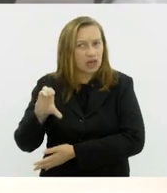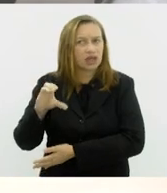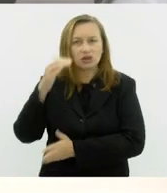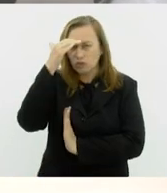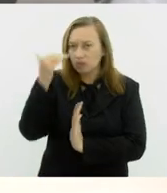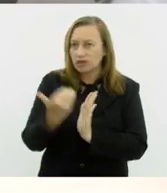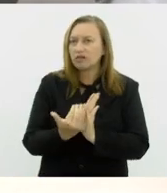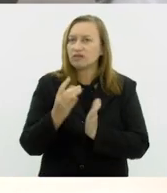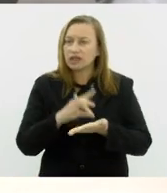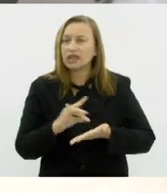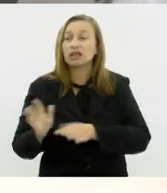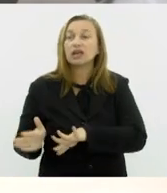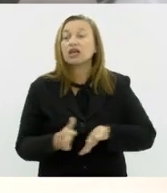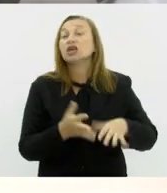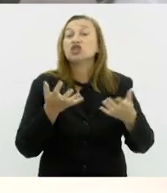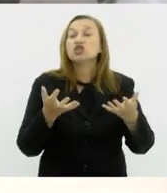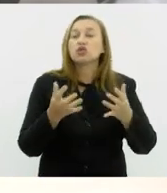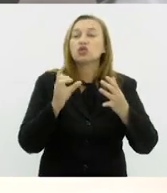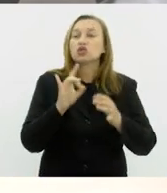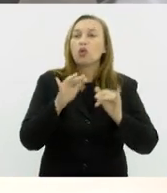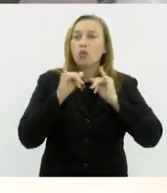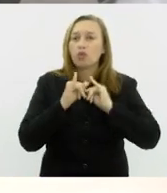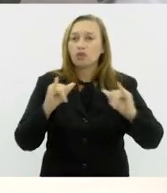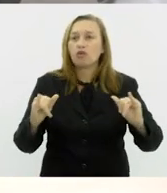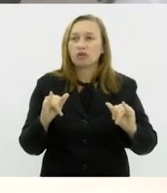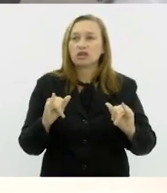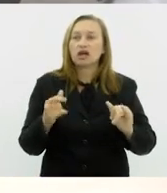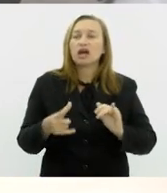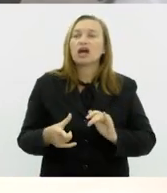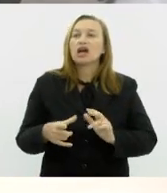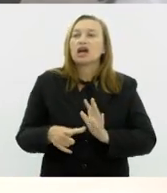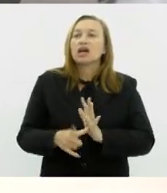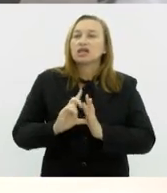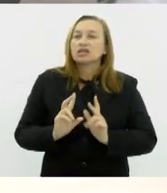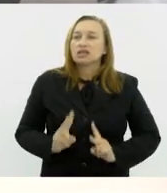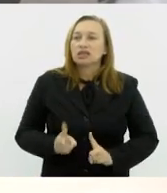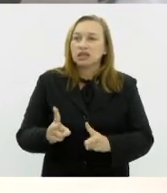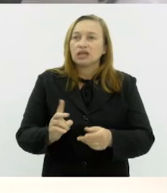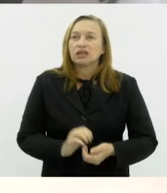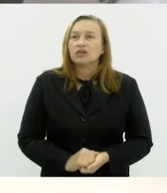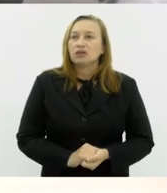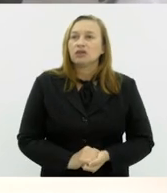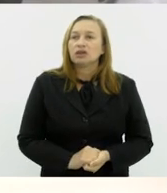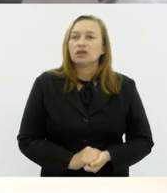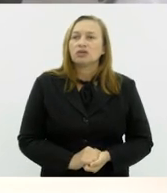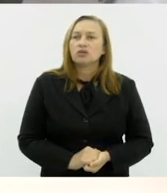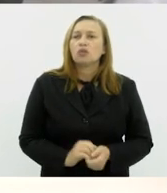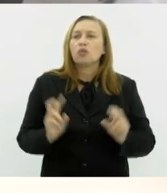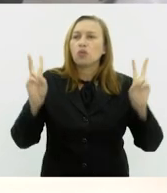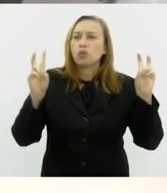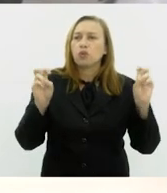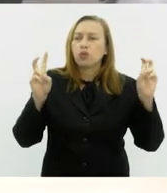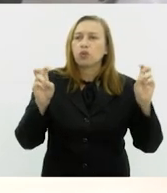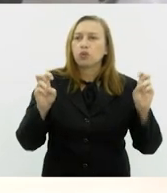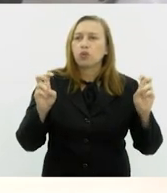cumpriram. Só dar uma informação antes da gente seguir, que é a seguinte, sobre a questão do